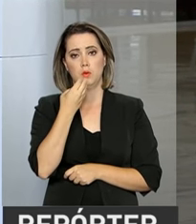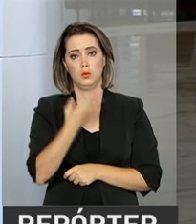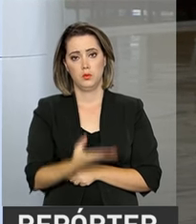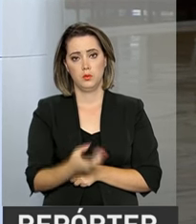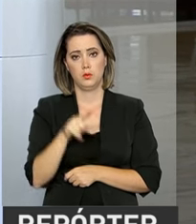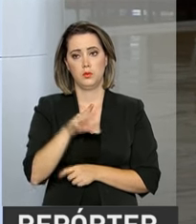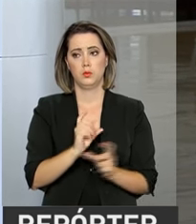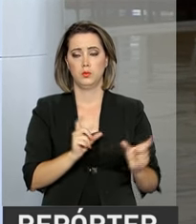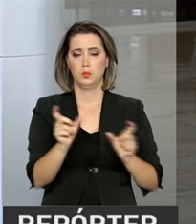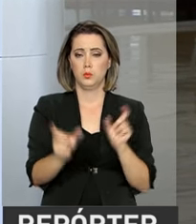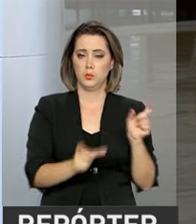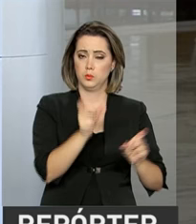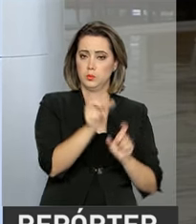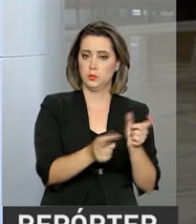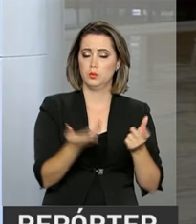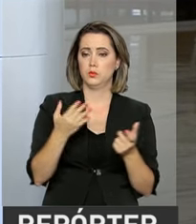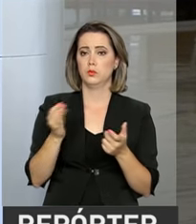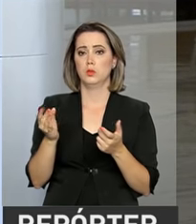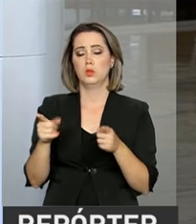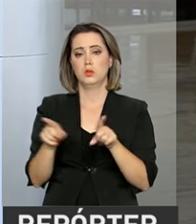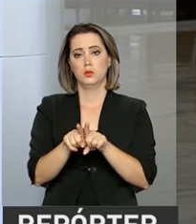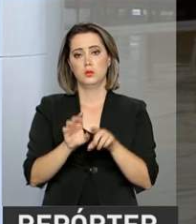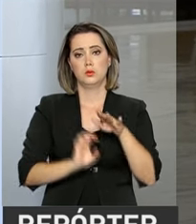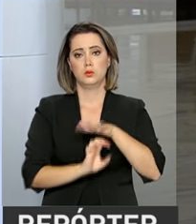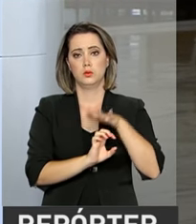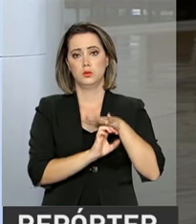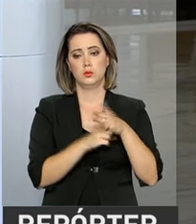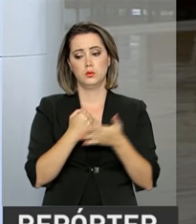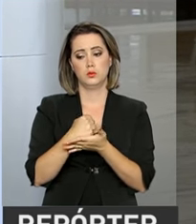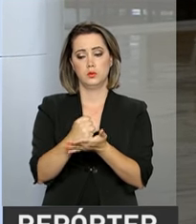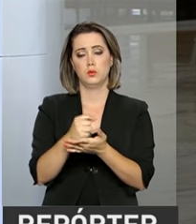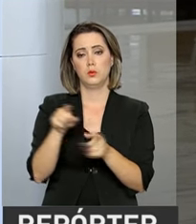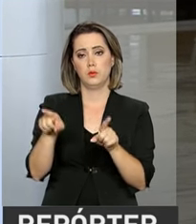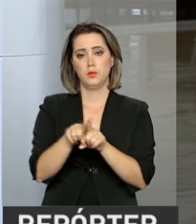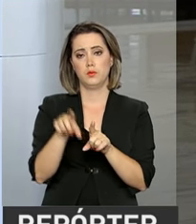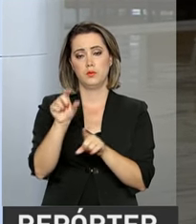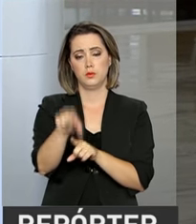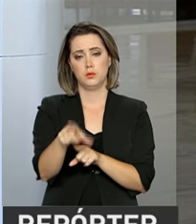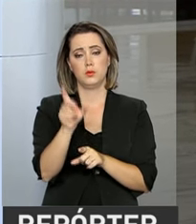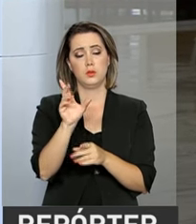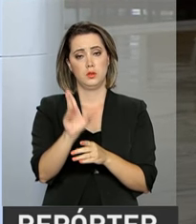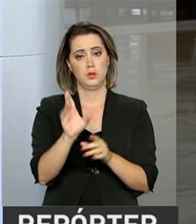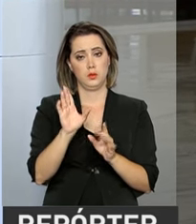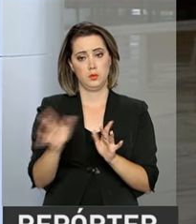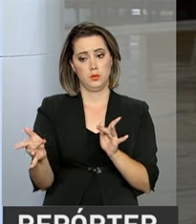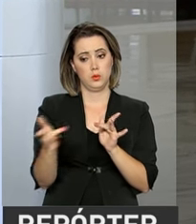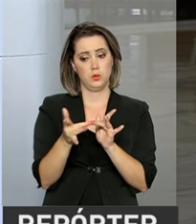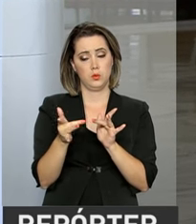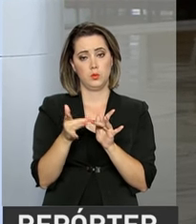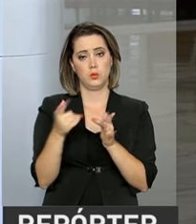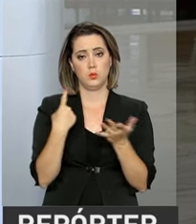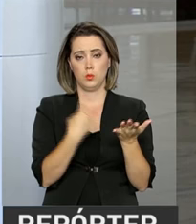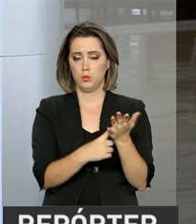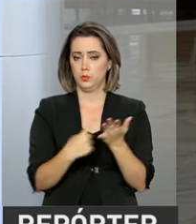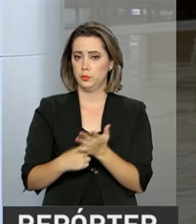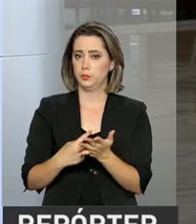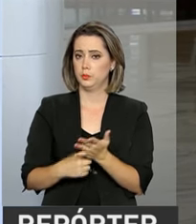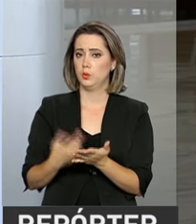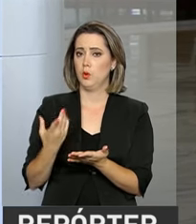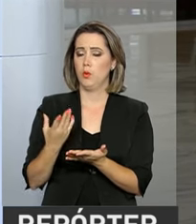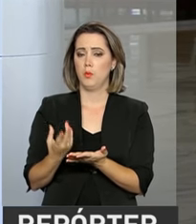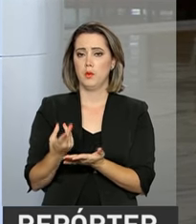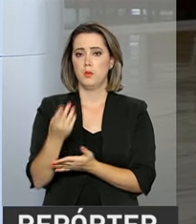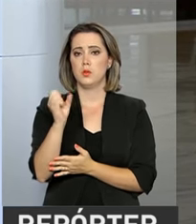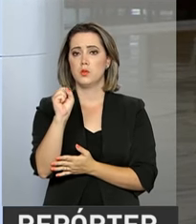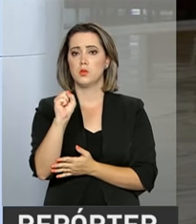as instituições financeiras oferecer essa possibilidade de crédito consignado, tendo como garantia o saldo da conta